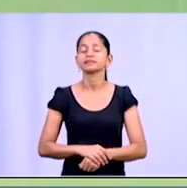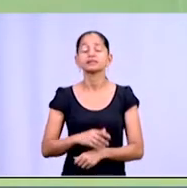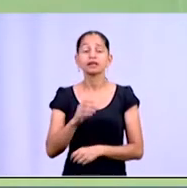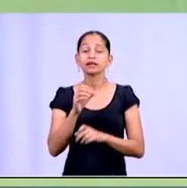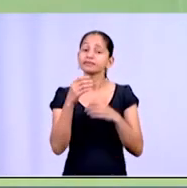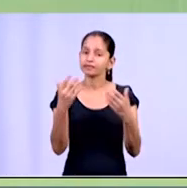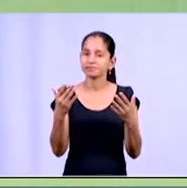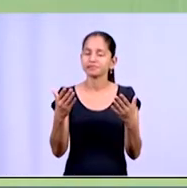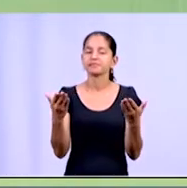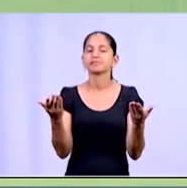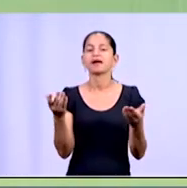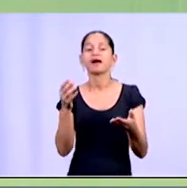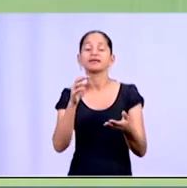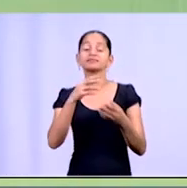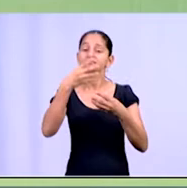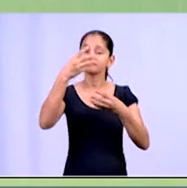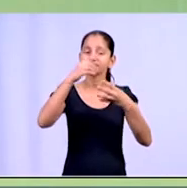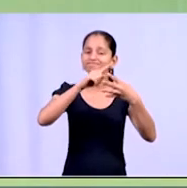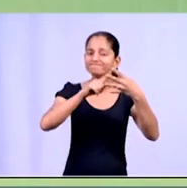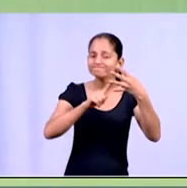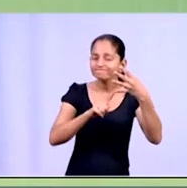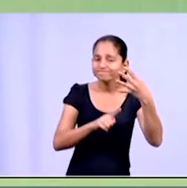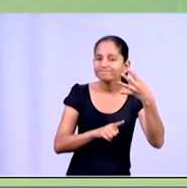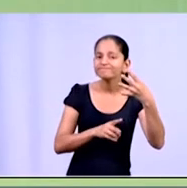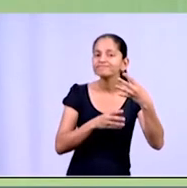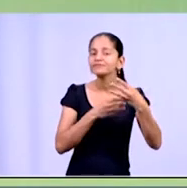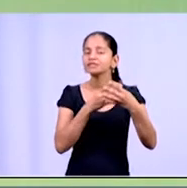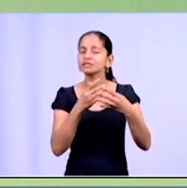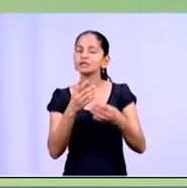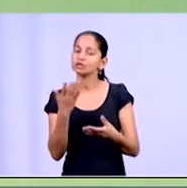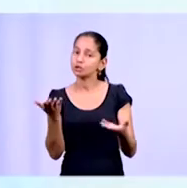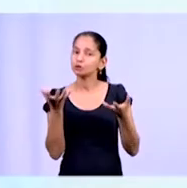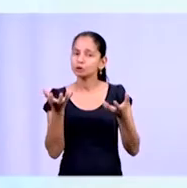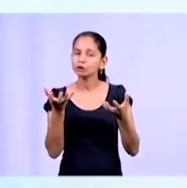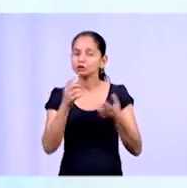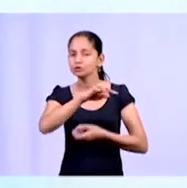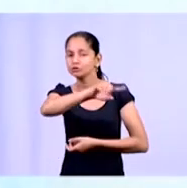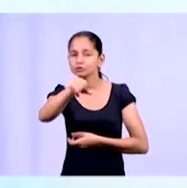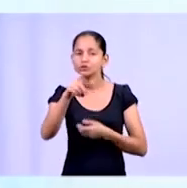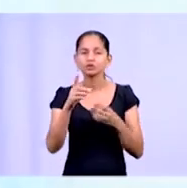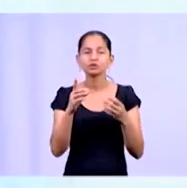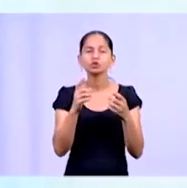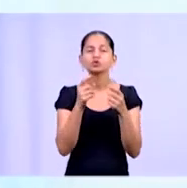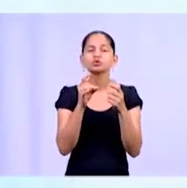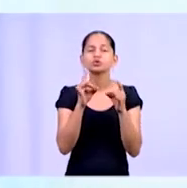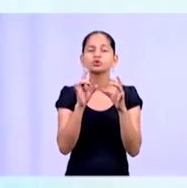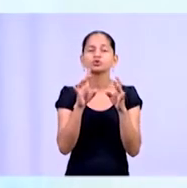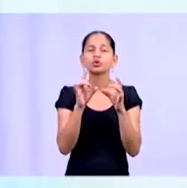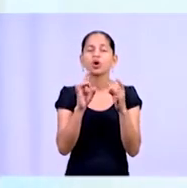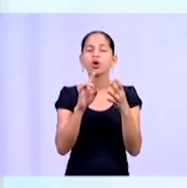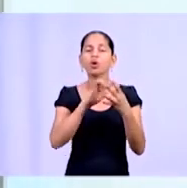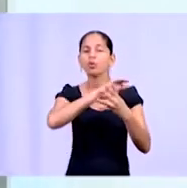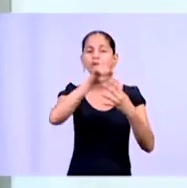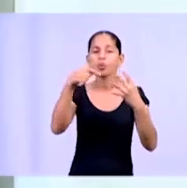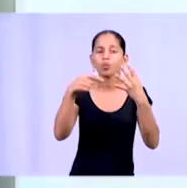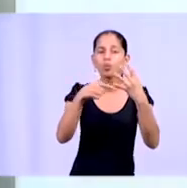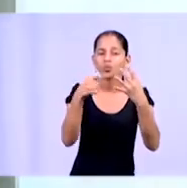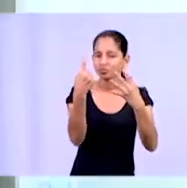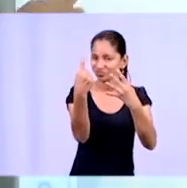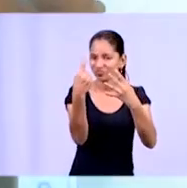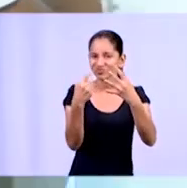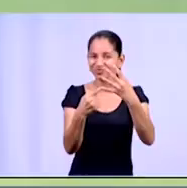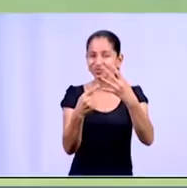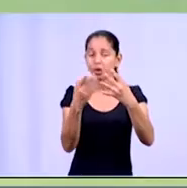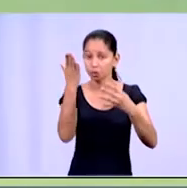Pessoal, desses nossos 1.200 alunos atuais, eu adoraria que vocês se encaixassem nesse 4º perfil.